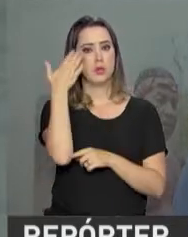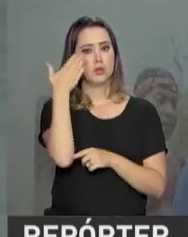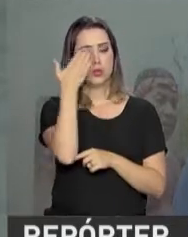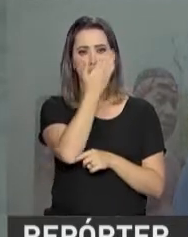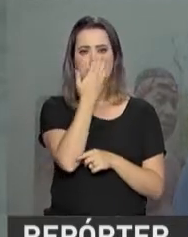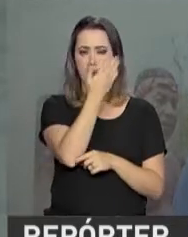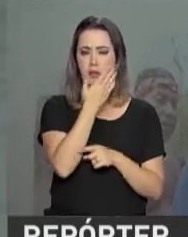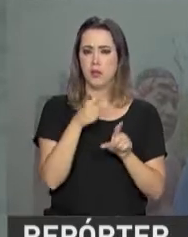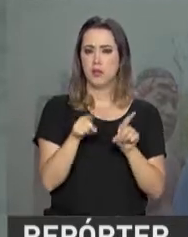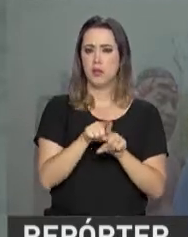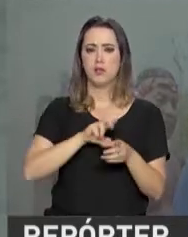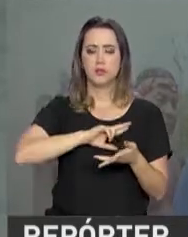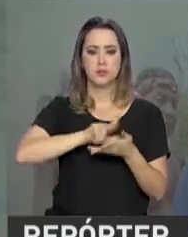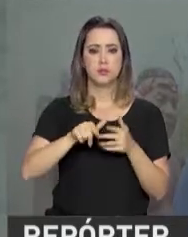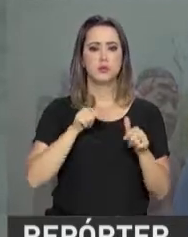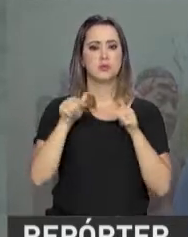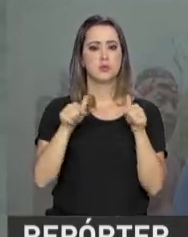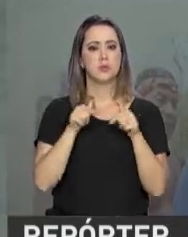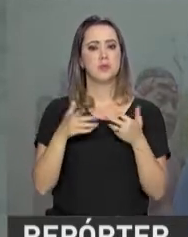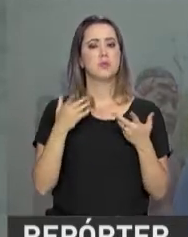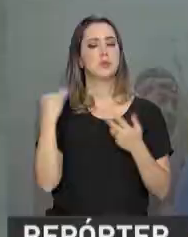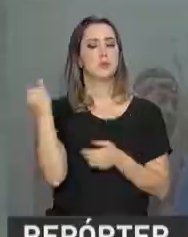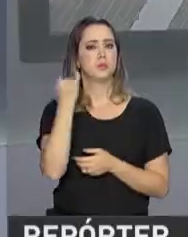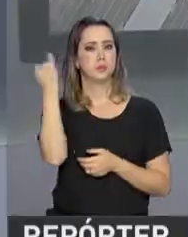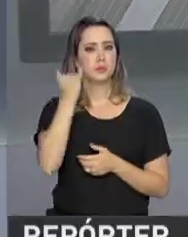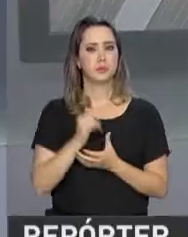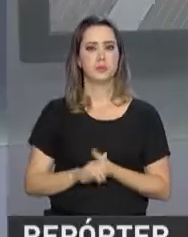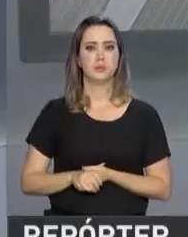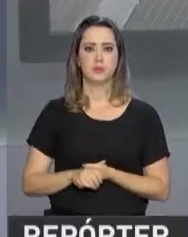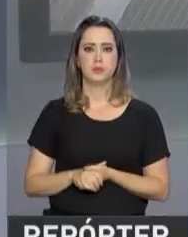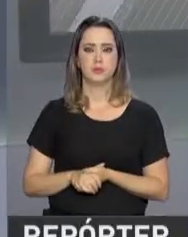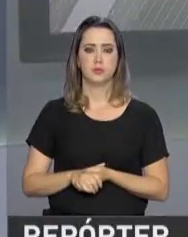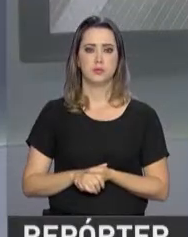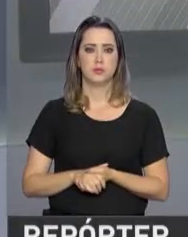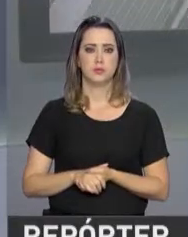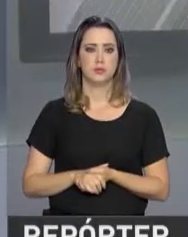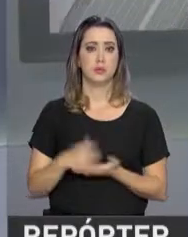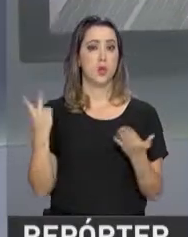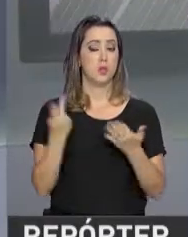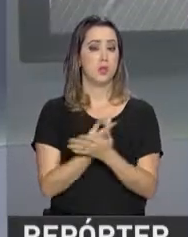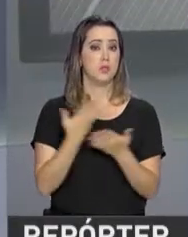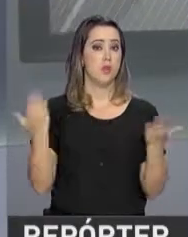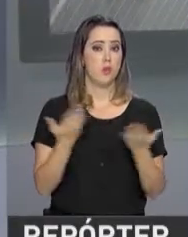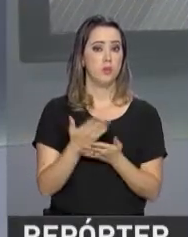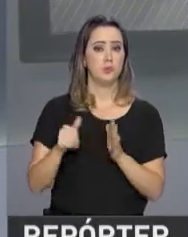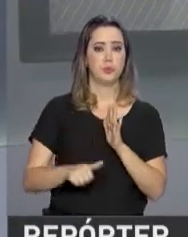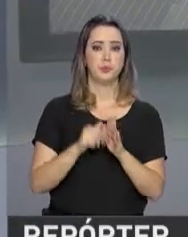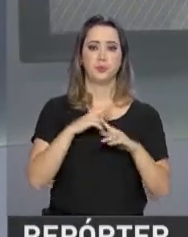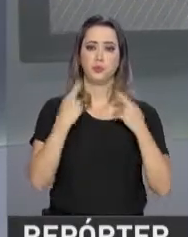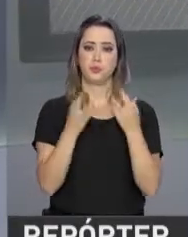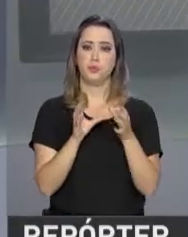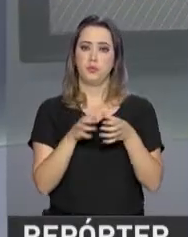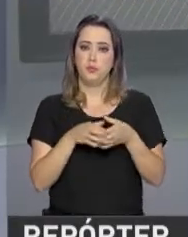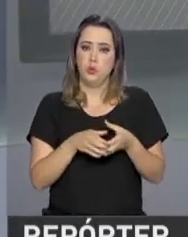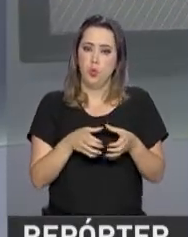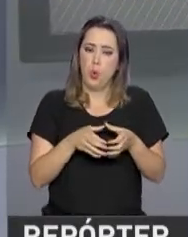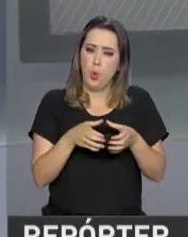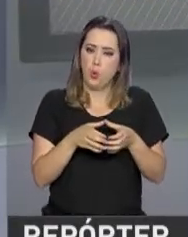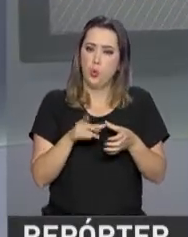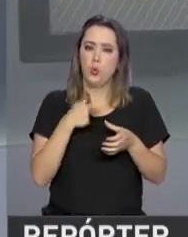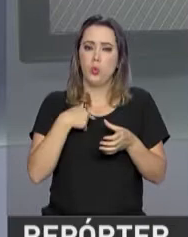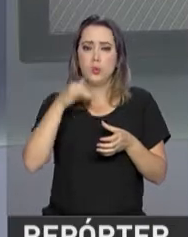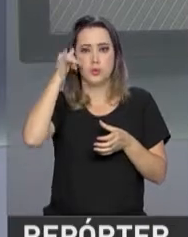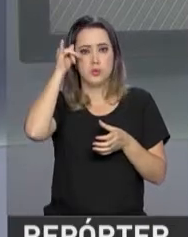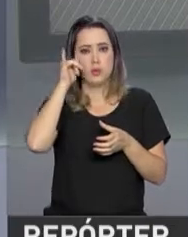cataratas, enfim, é realmente uma operação fantástica. Foi realizada hoje a primeira reunião da Câmara Intersetorial